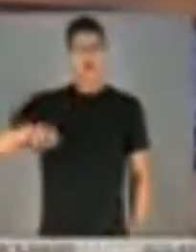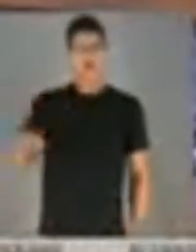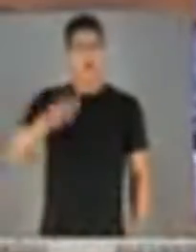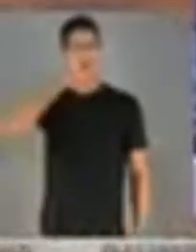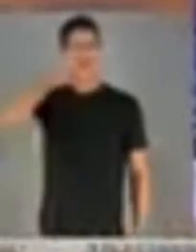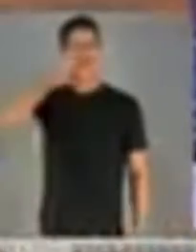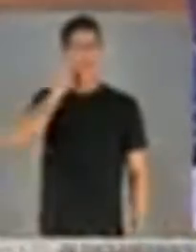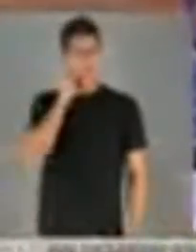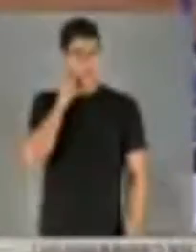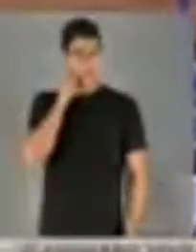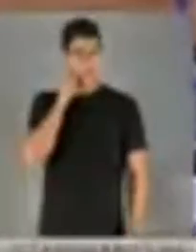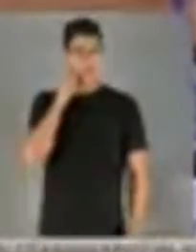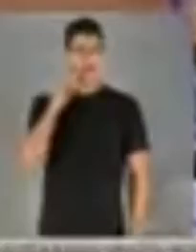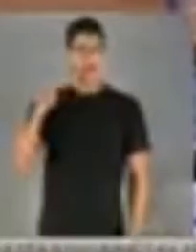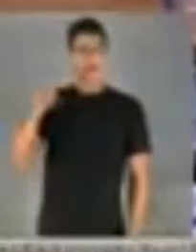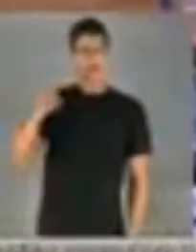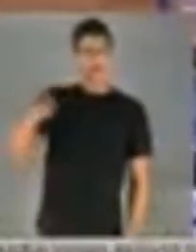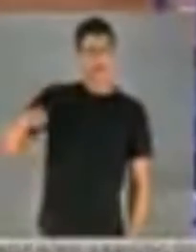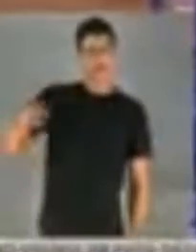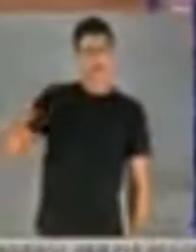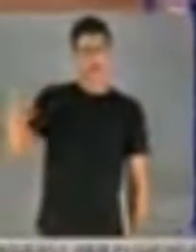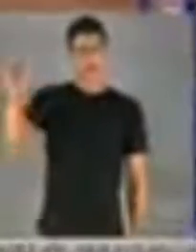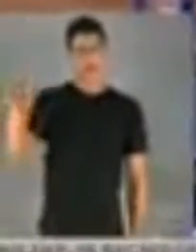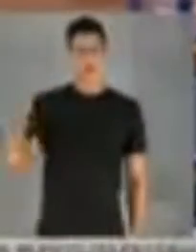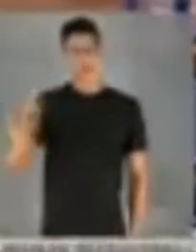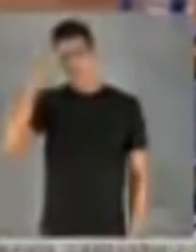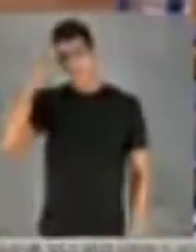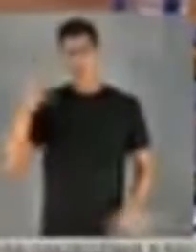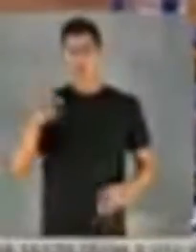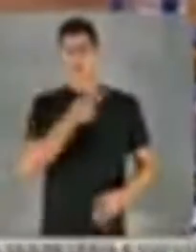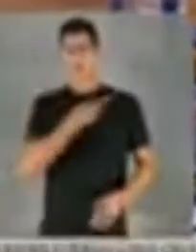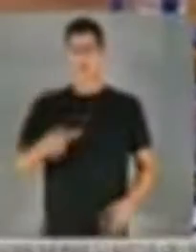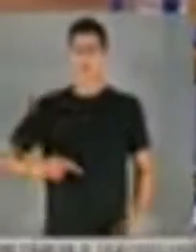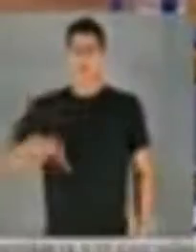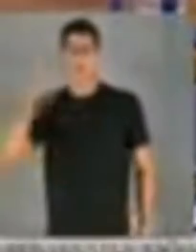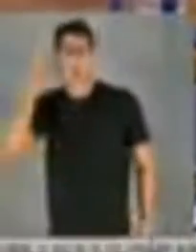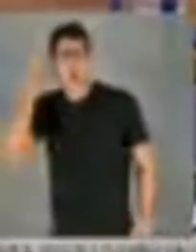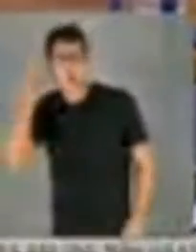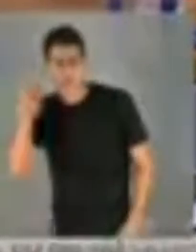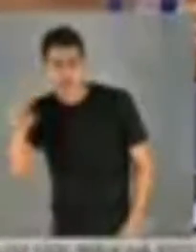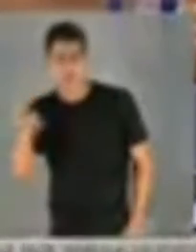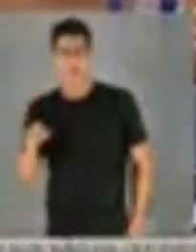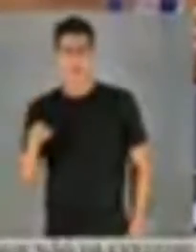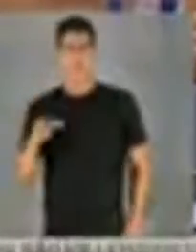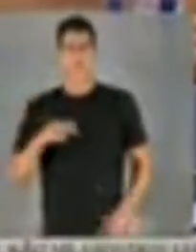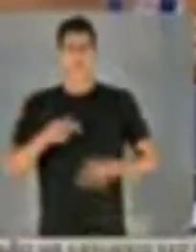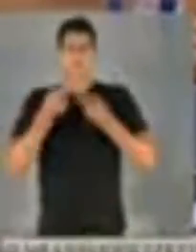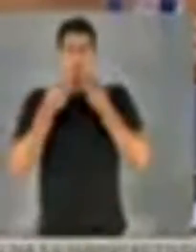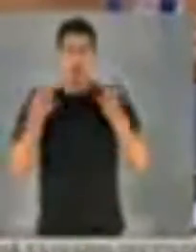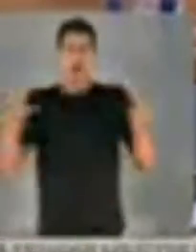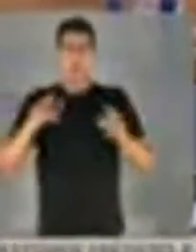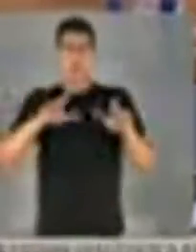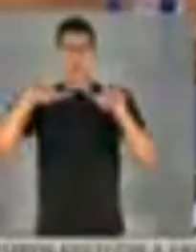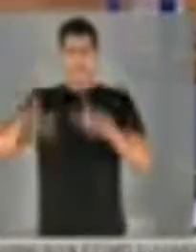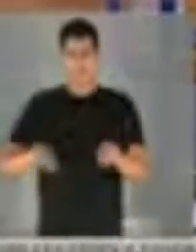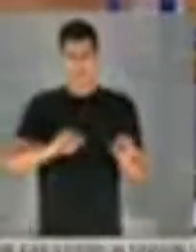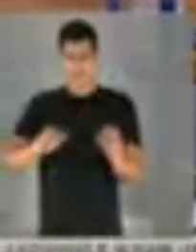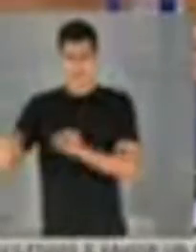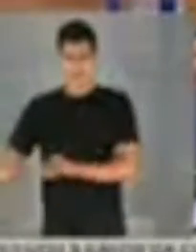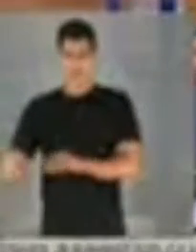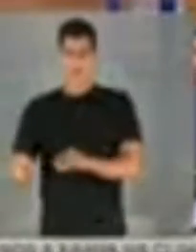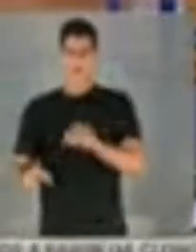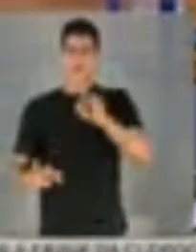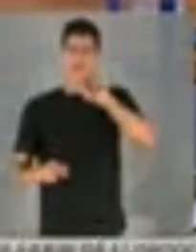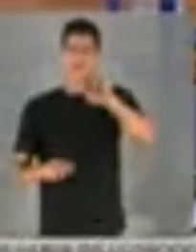ele é alguém que o presidente ouve muito. Essa CPI falou muito sobre gabinete paralelo. Se